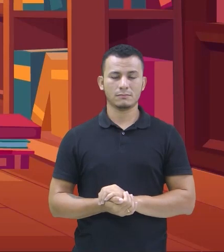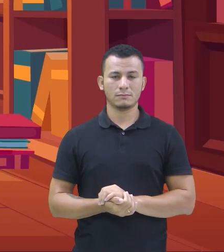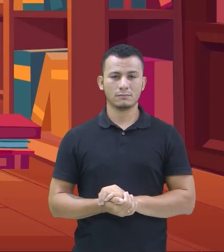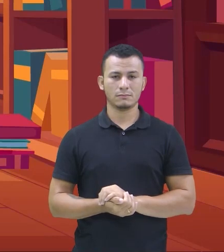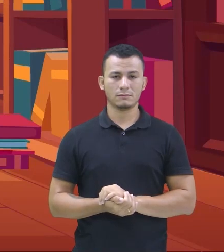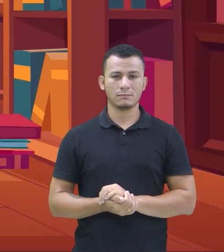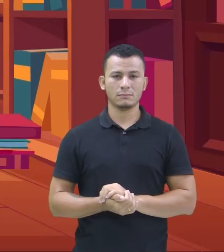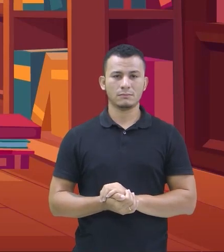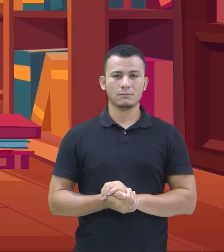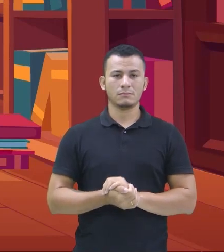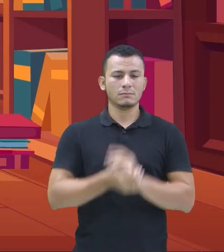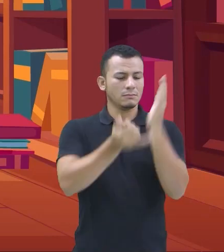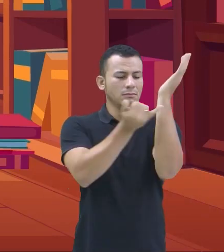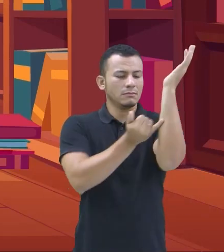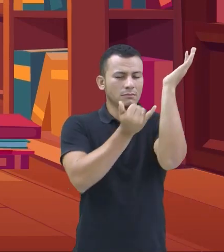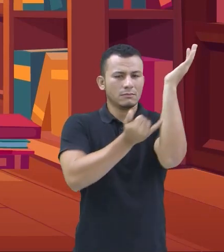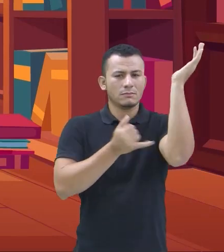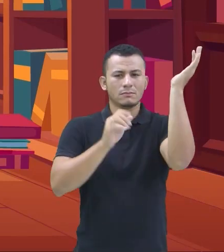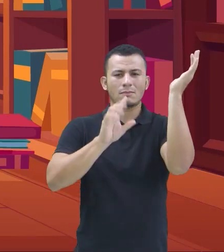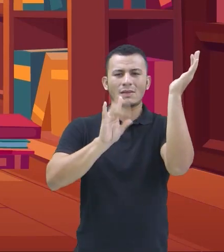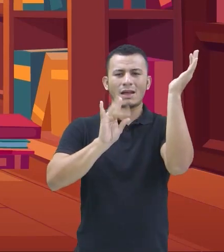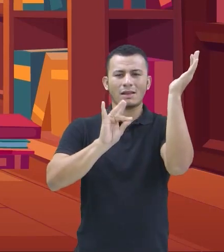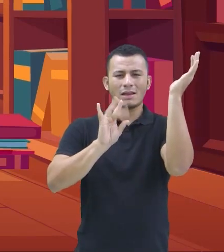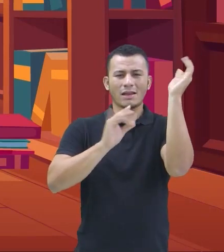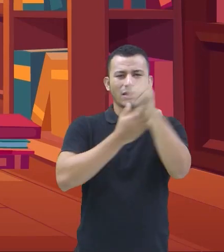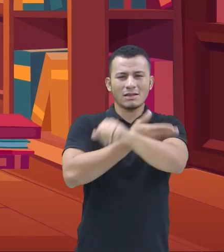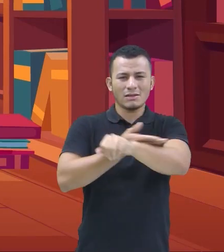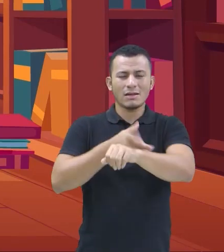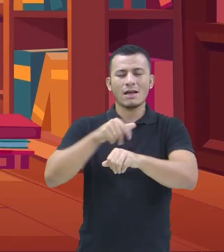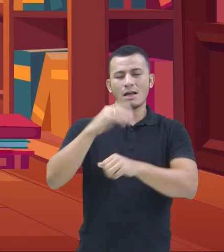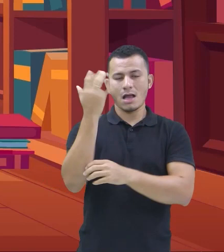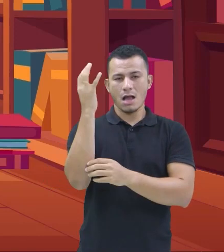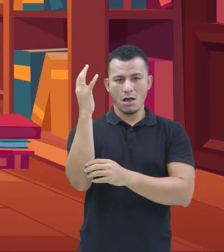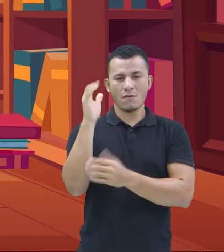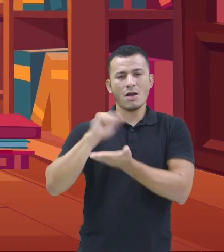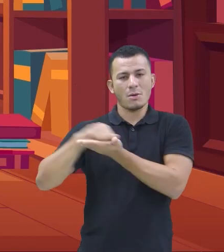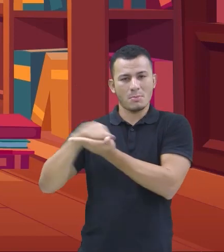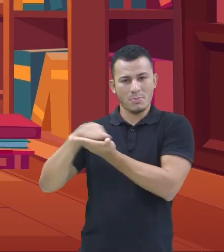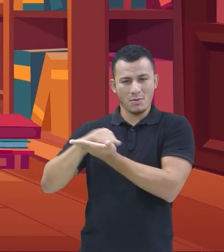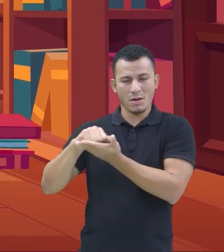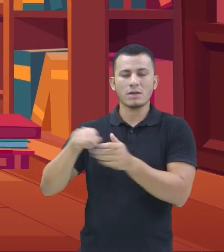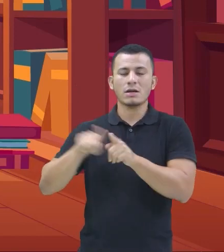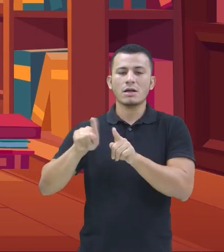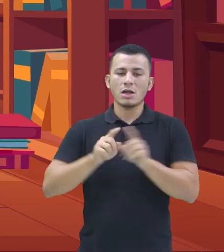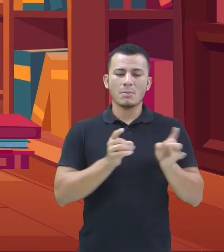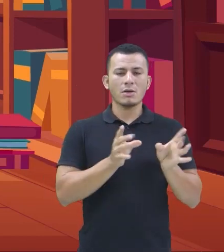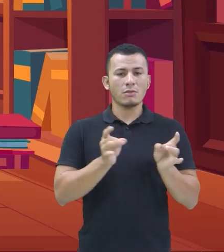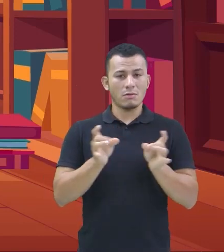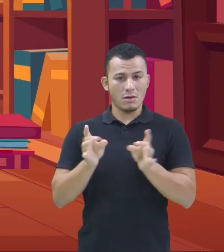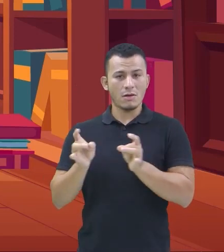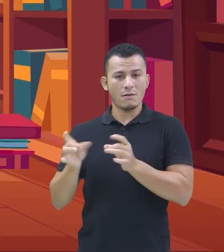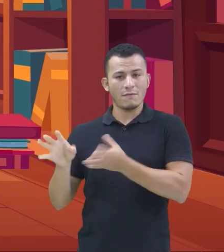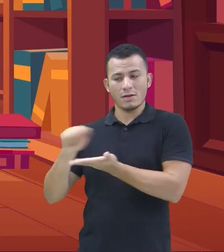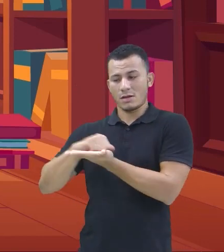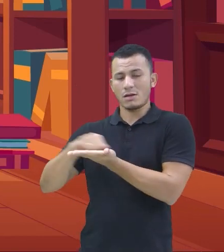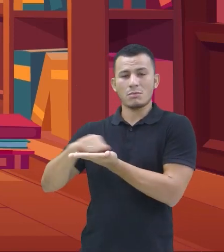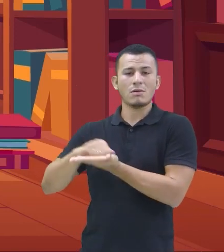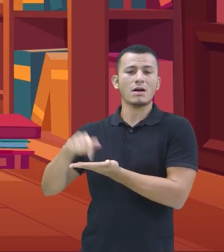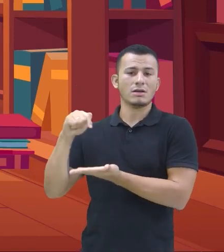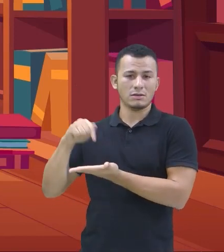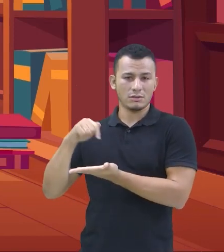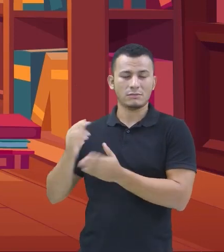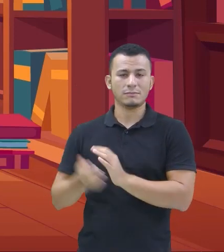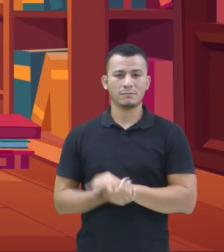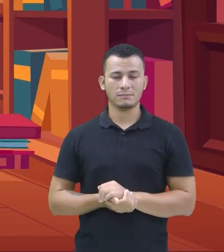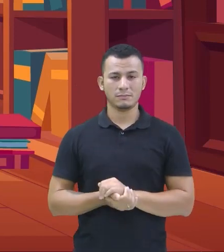O látex da seringueira, árvore da borracha, e também com a comercialização do produto, a borracha,